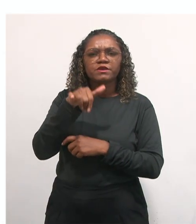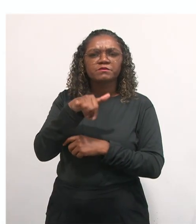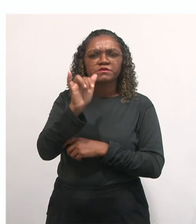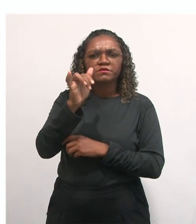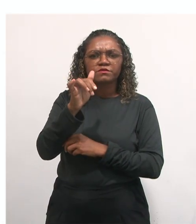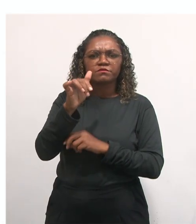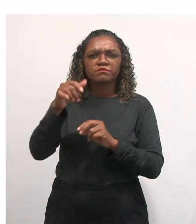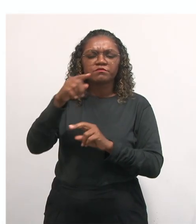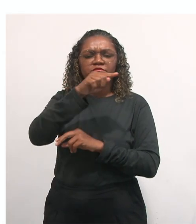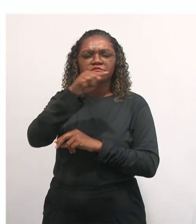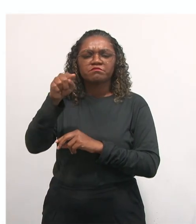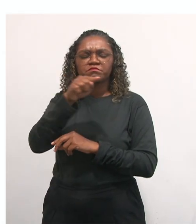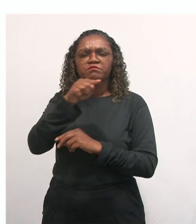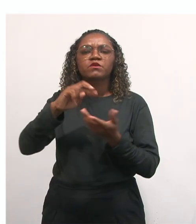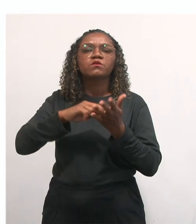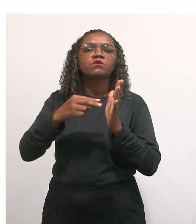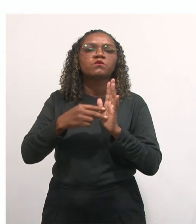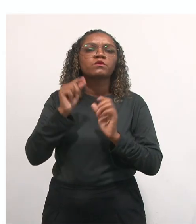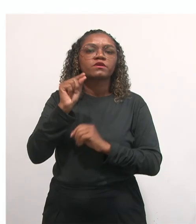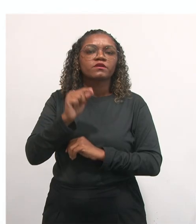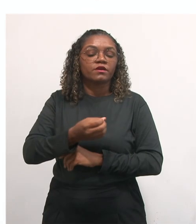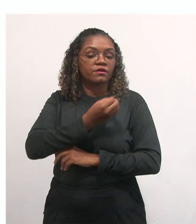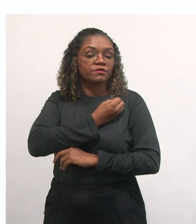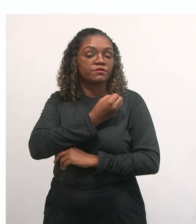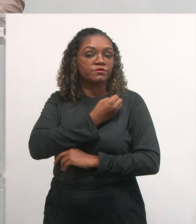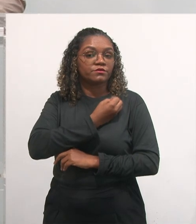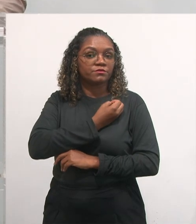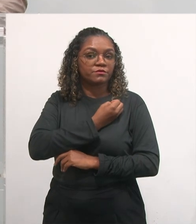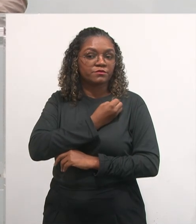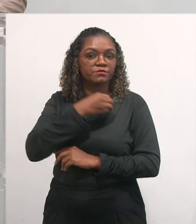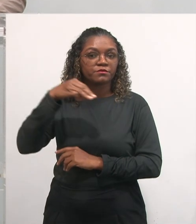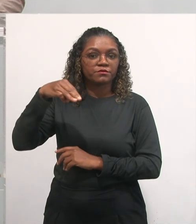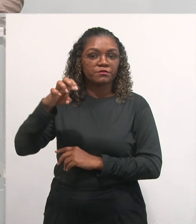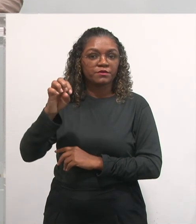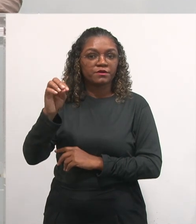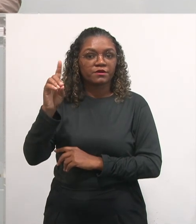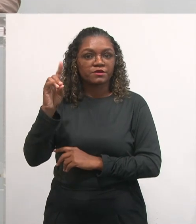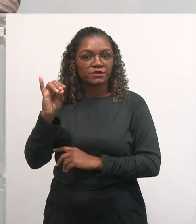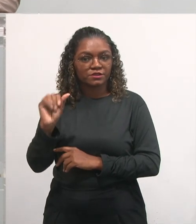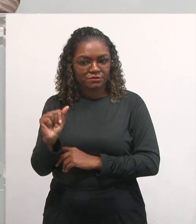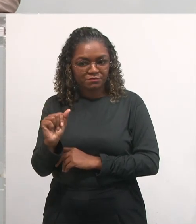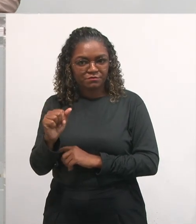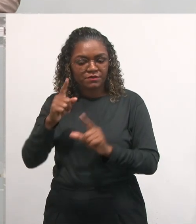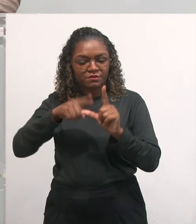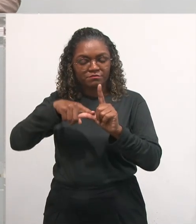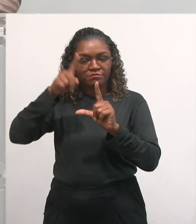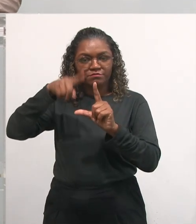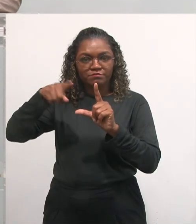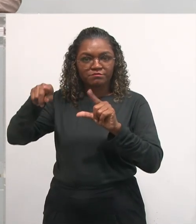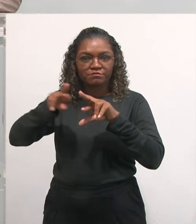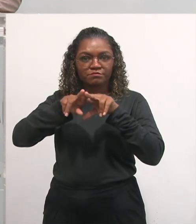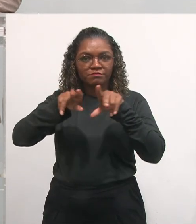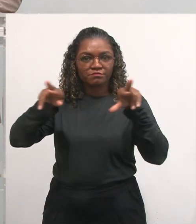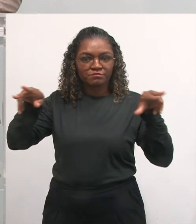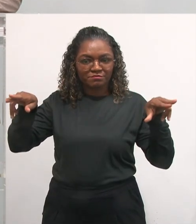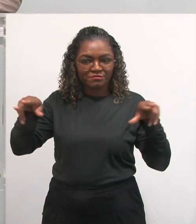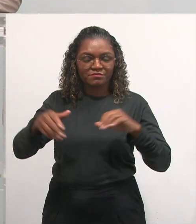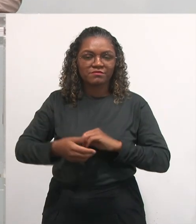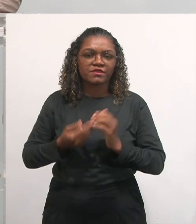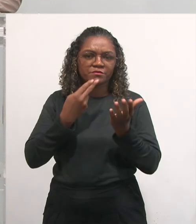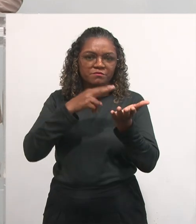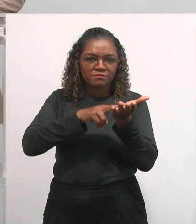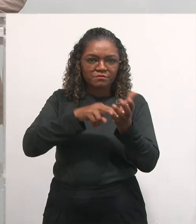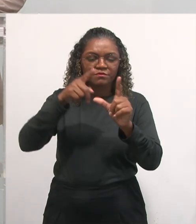a média, ok? É a nota média. No caso, y é as variáveis de estatística. Então você soma todas as notas de